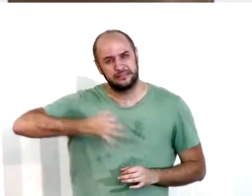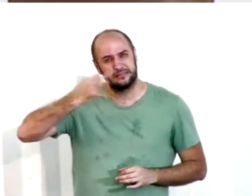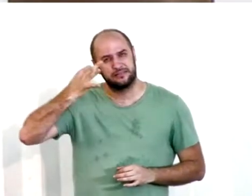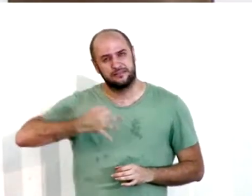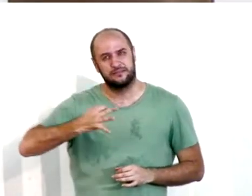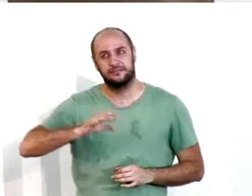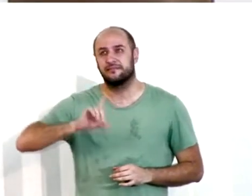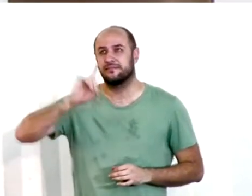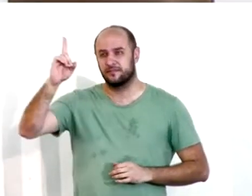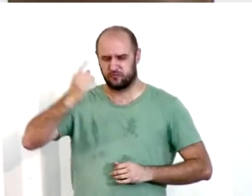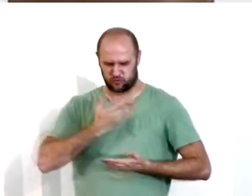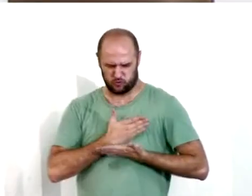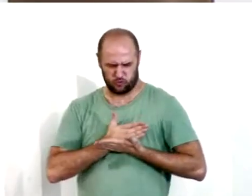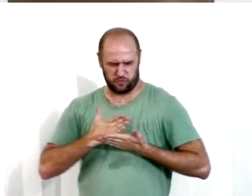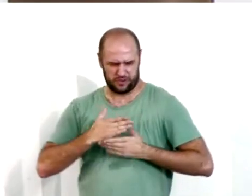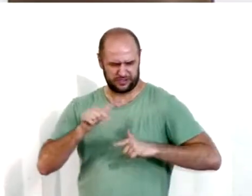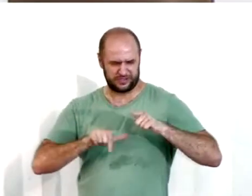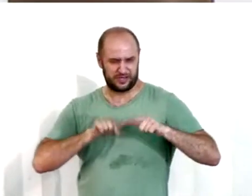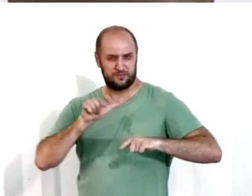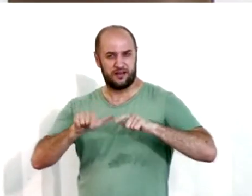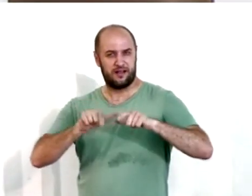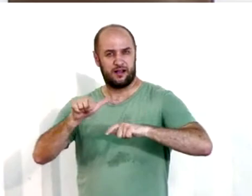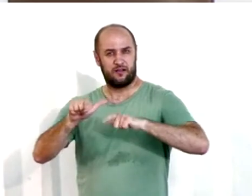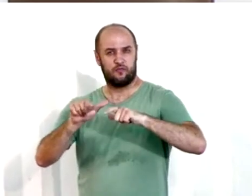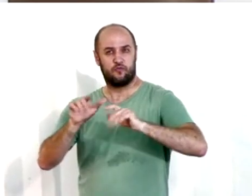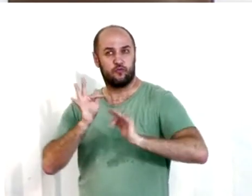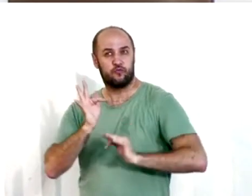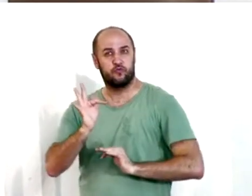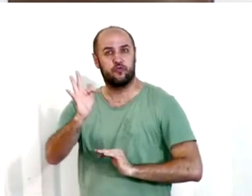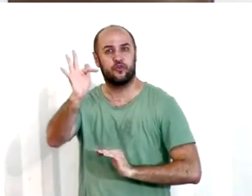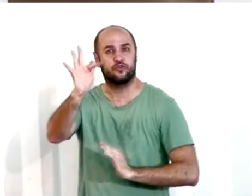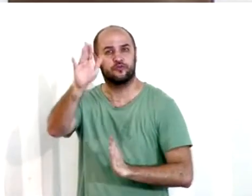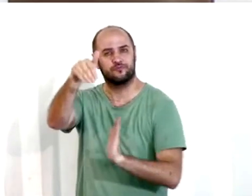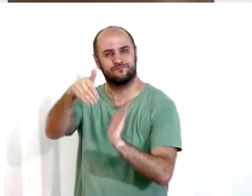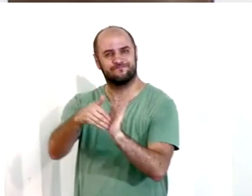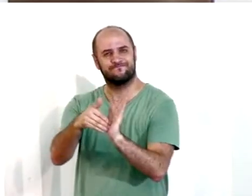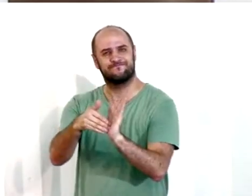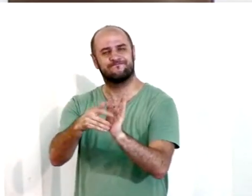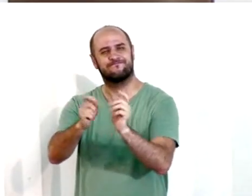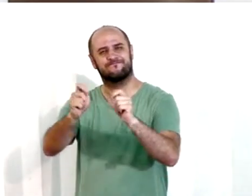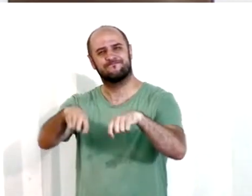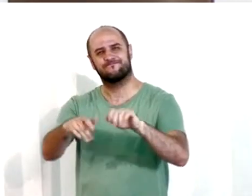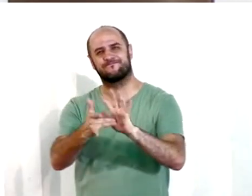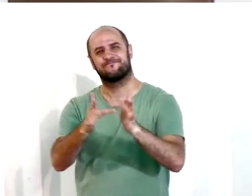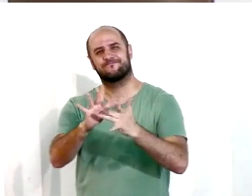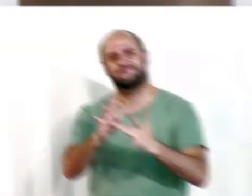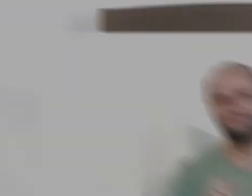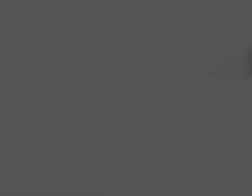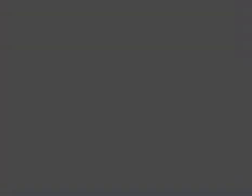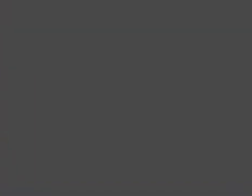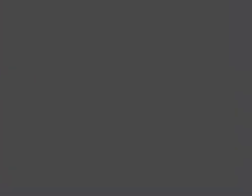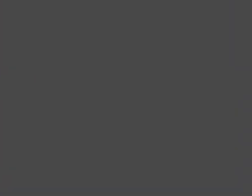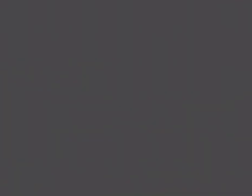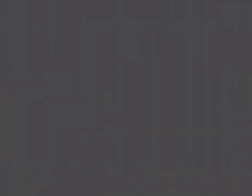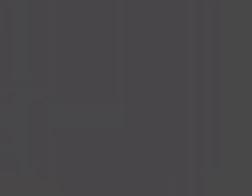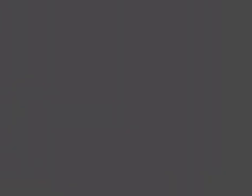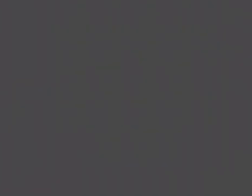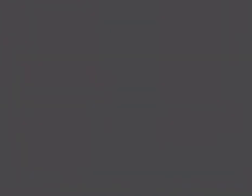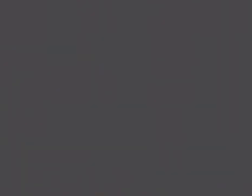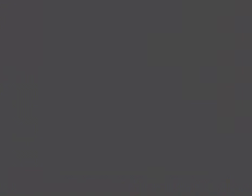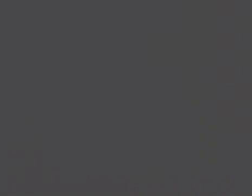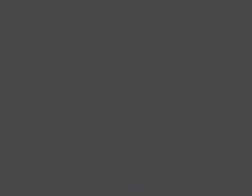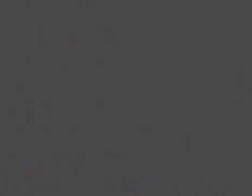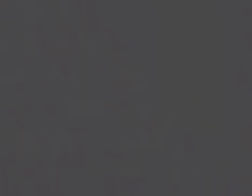aquele que começou boa obra em nós há de completá-la em Cristo Jesus. Amém?